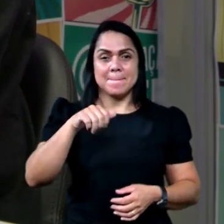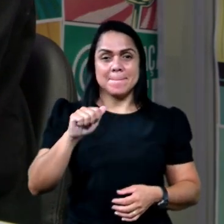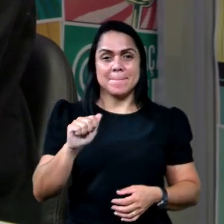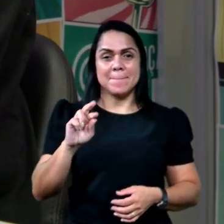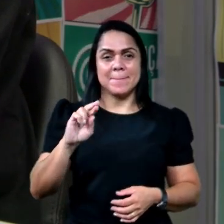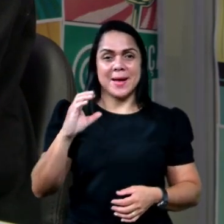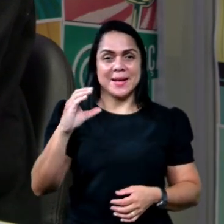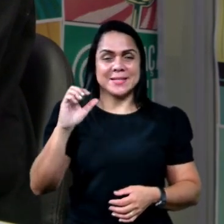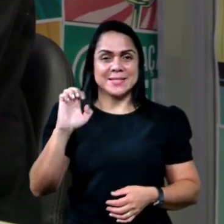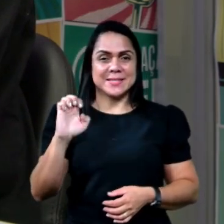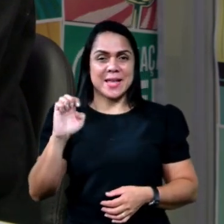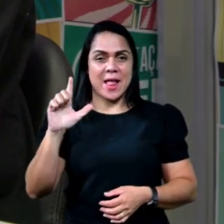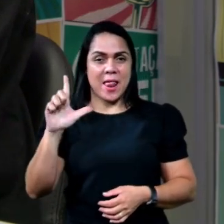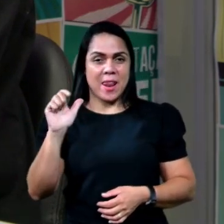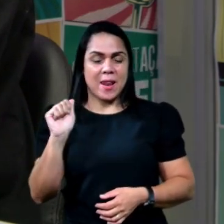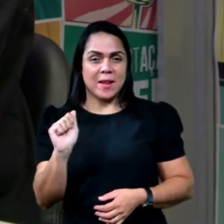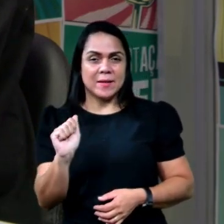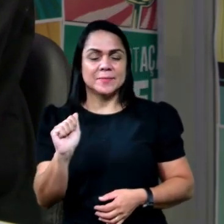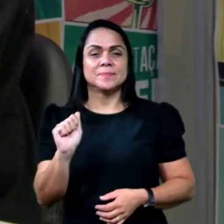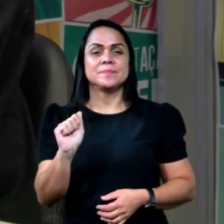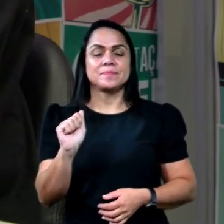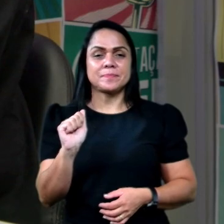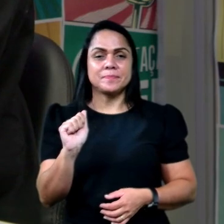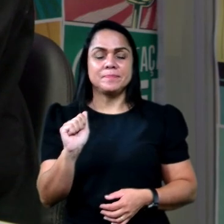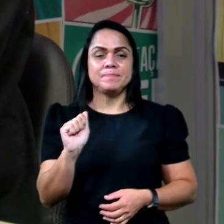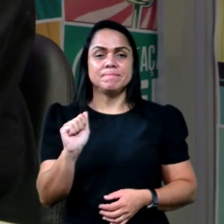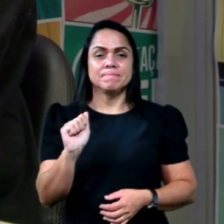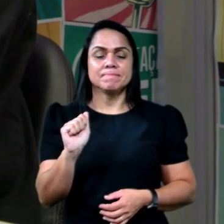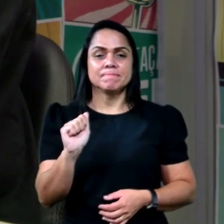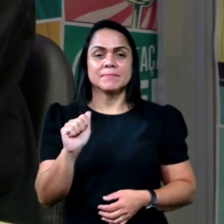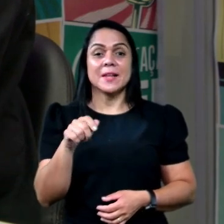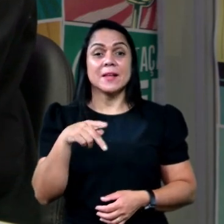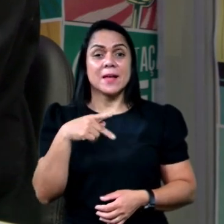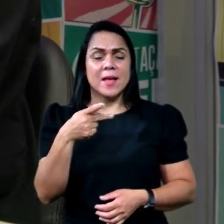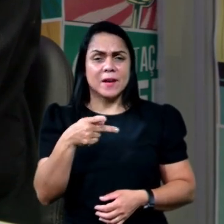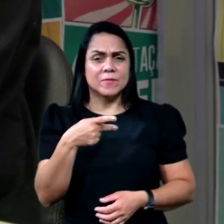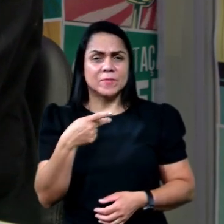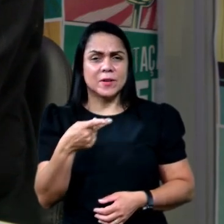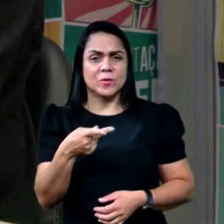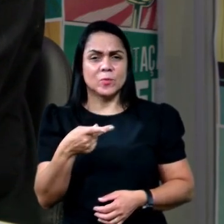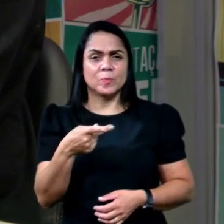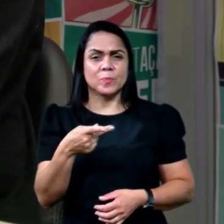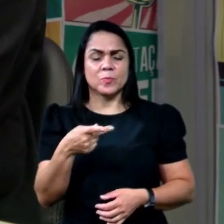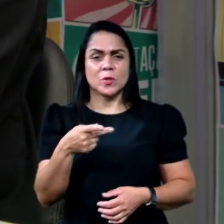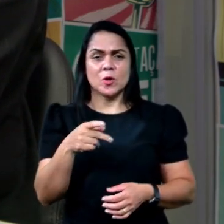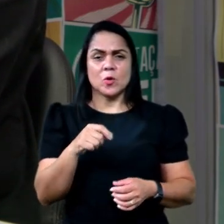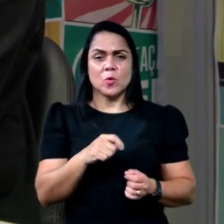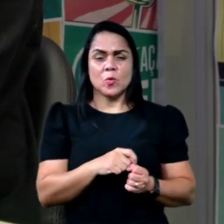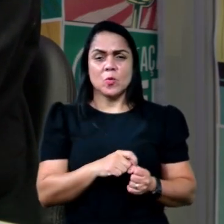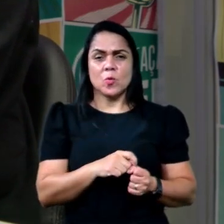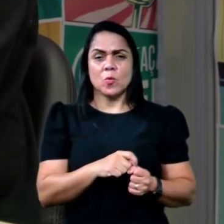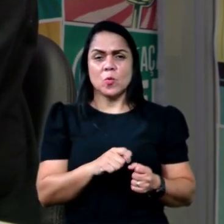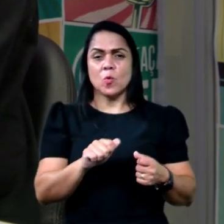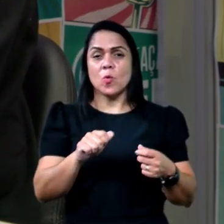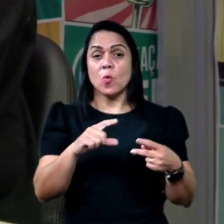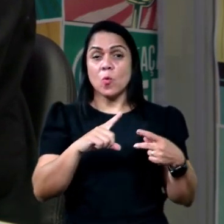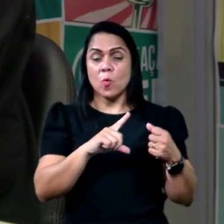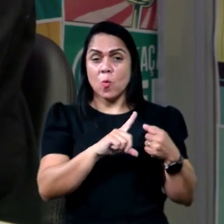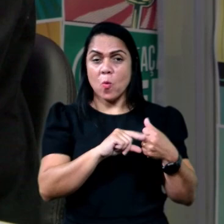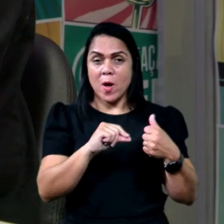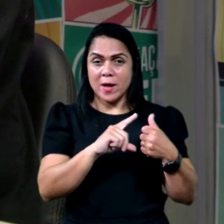é uma pesquisadora de flores comestíveis. A gente submeteu o artigo desse